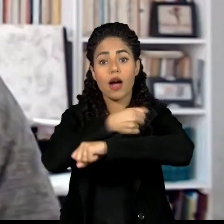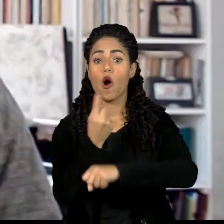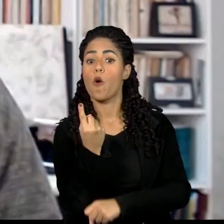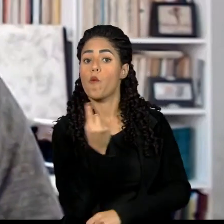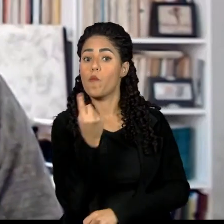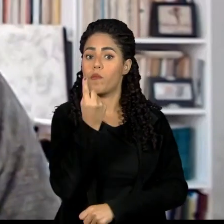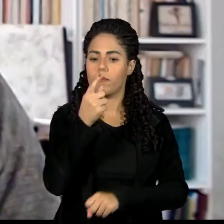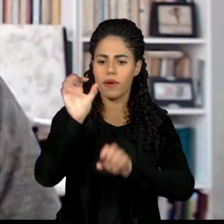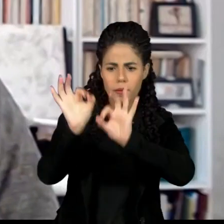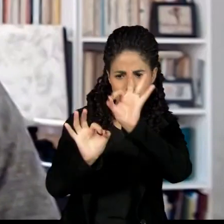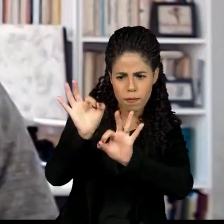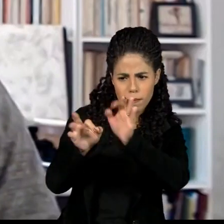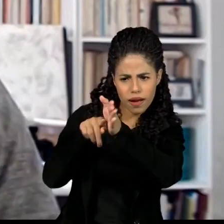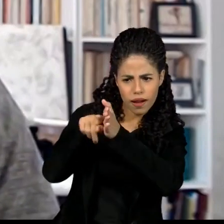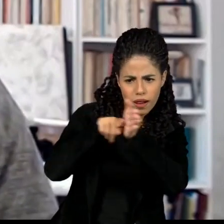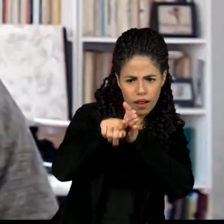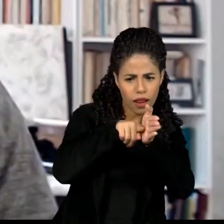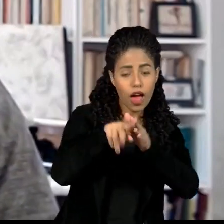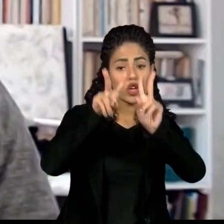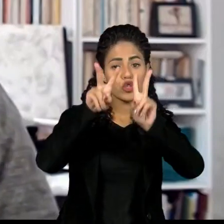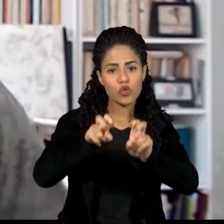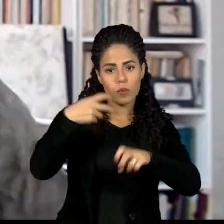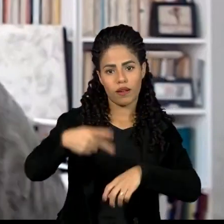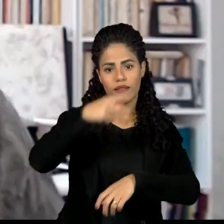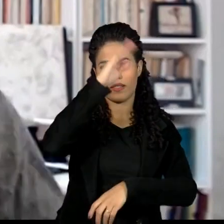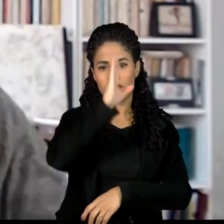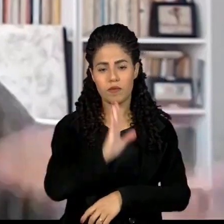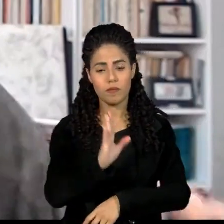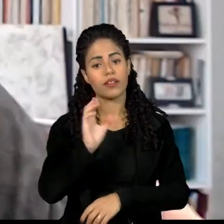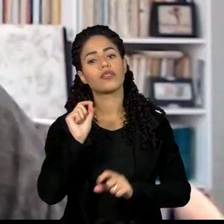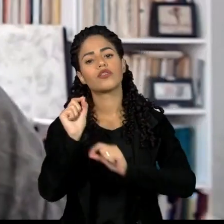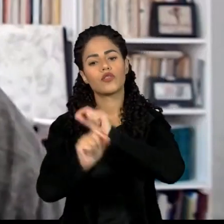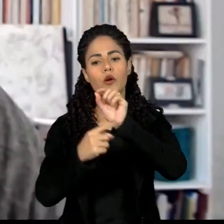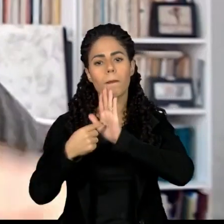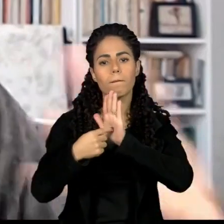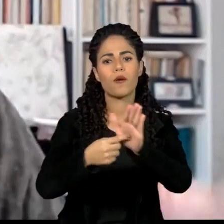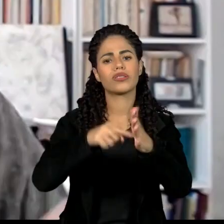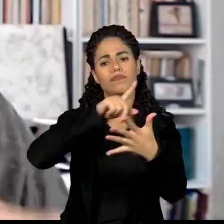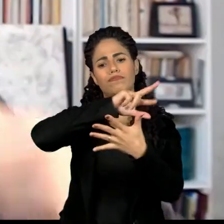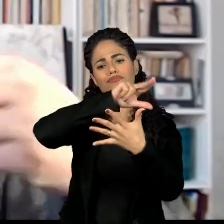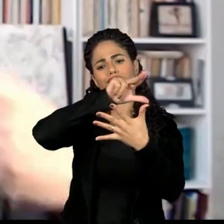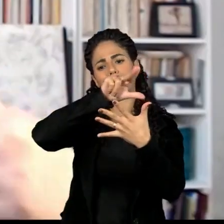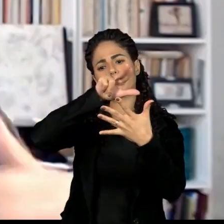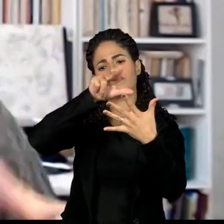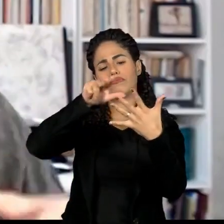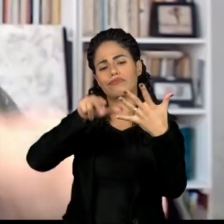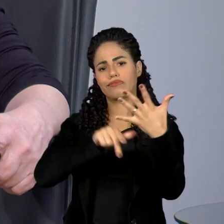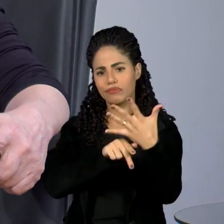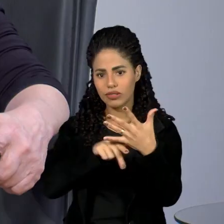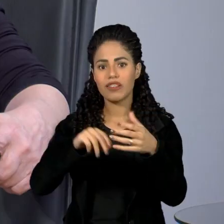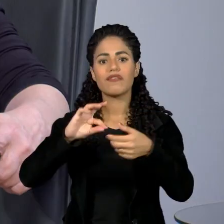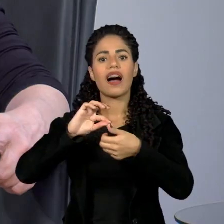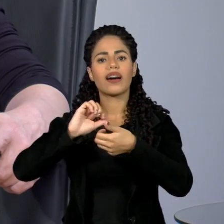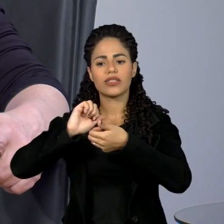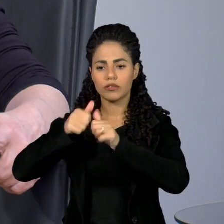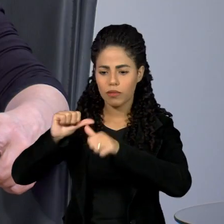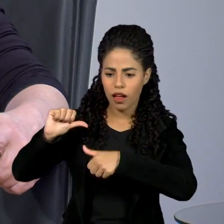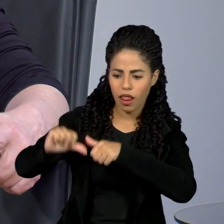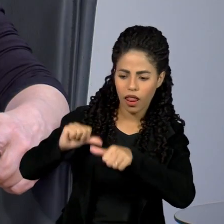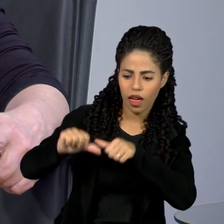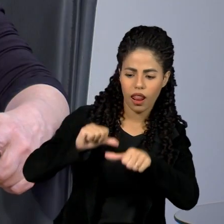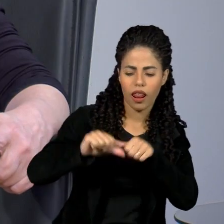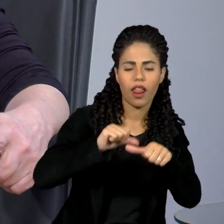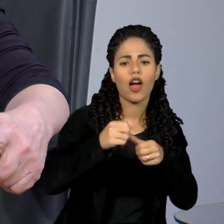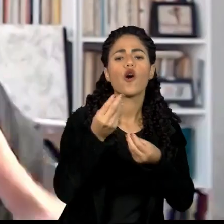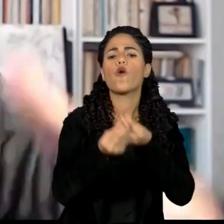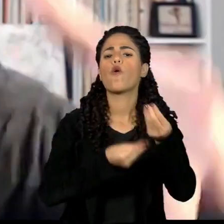de pesquisa sobre Saci do Brasil, né? Em que a gente tem várias versões de Saci, Sacis que são mais agressivos, Sacis que são mais amigáveis. Como é